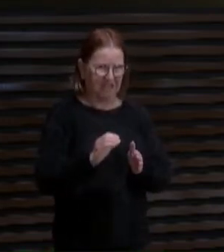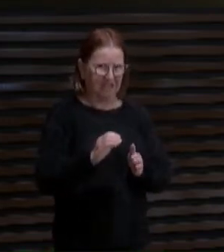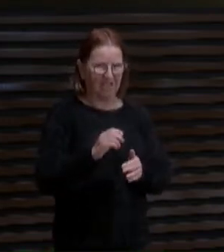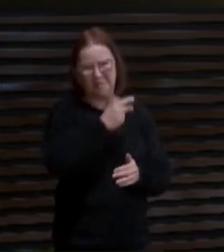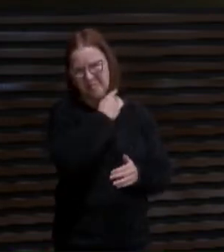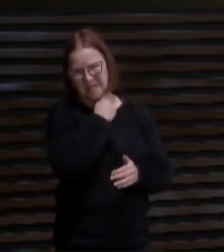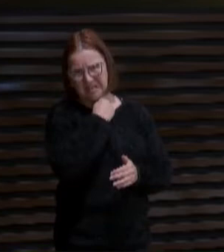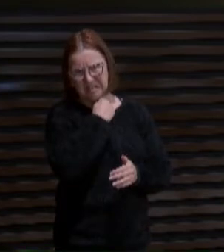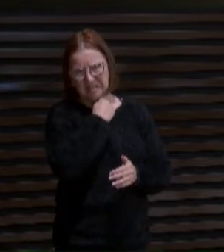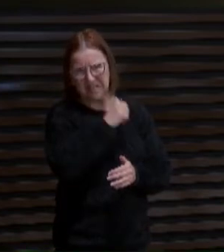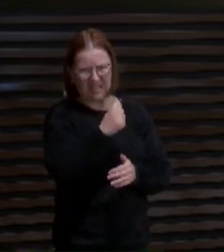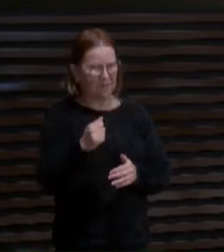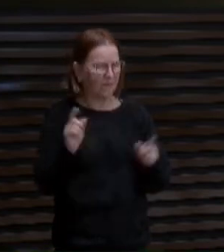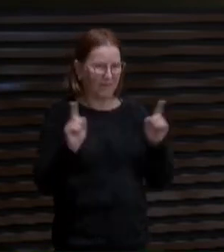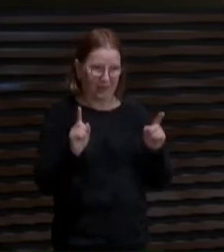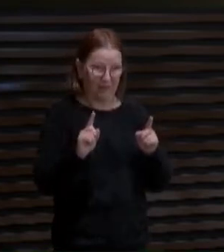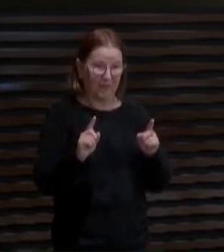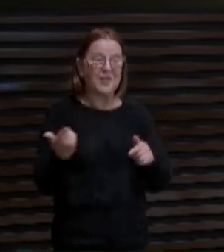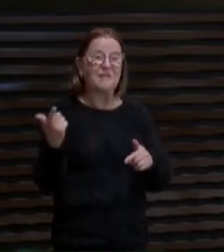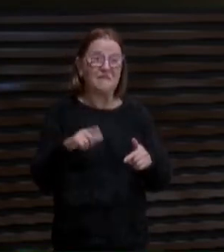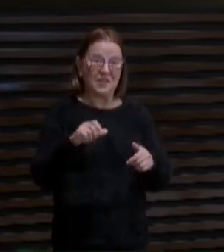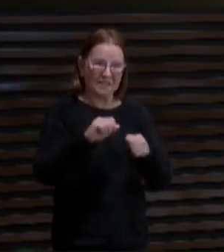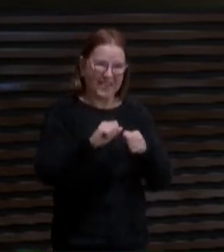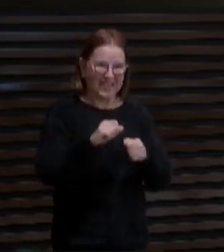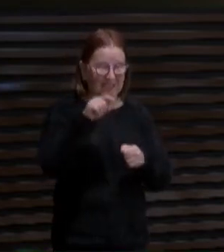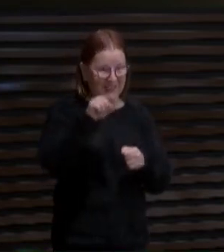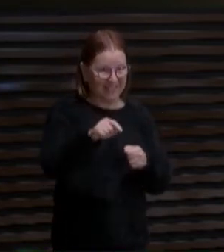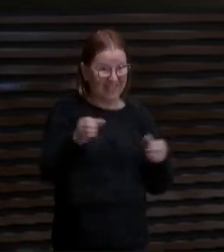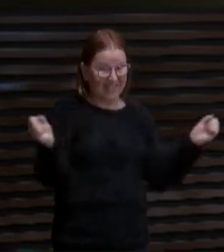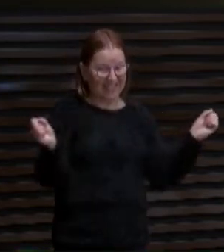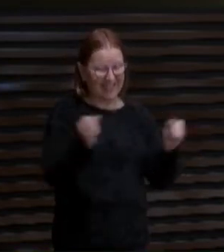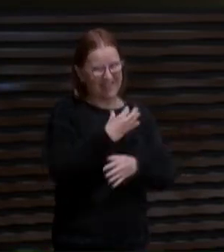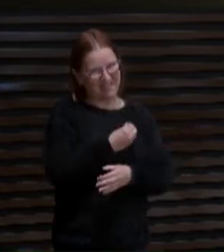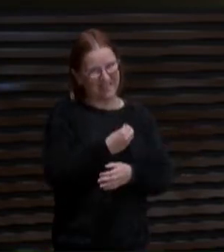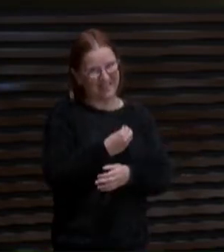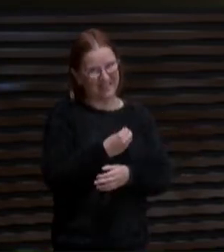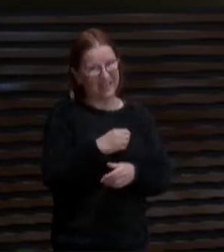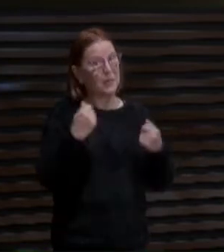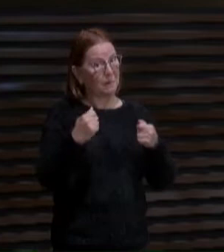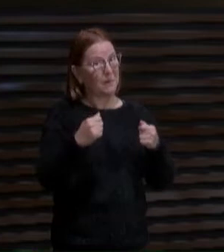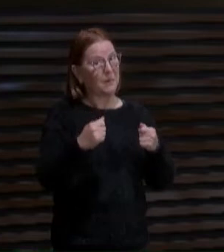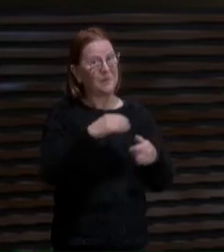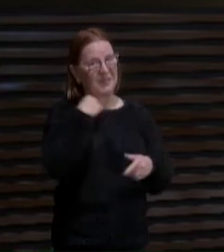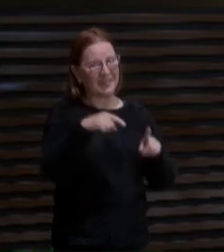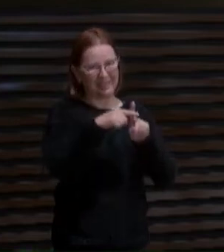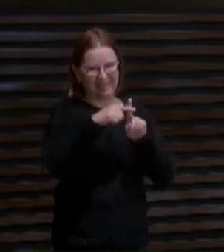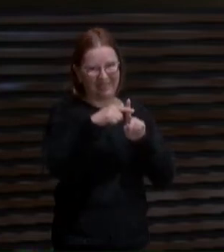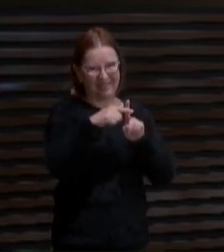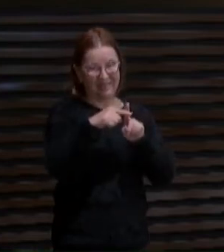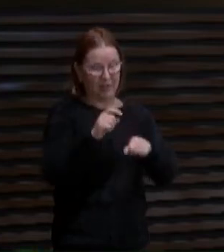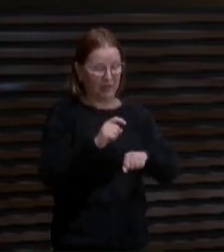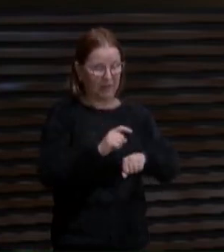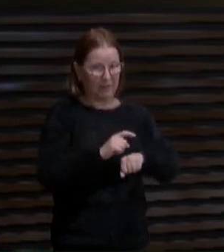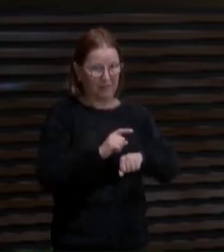de você de mim uma nova criatura só que para fazer de você de mim uma nova criatura ele teve que morrer na cruz só que quando ele morreu